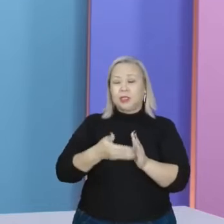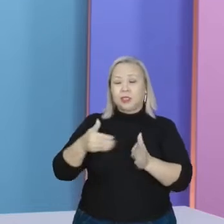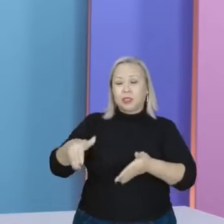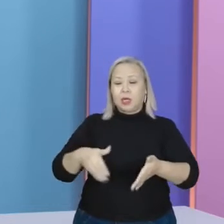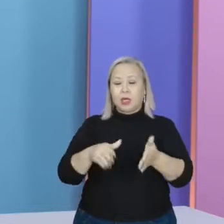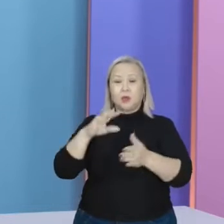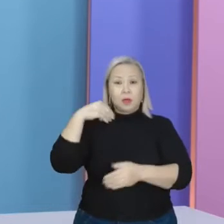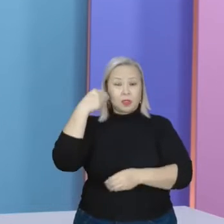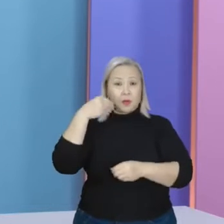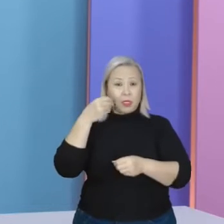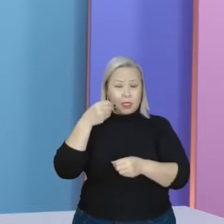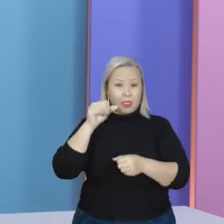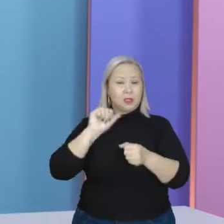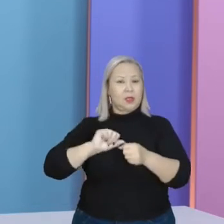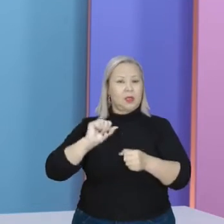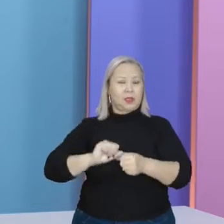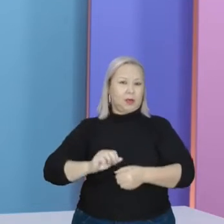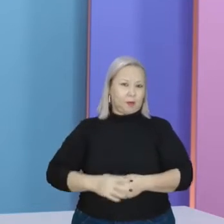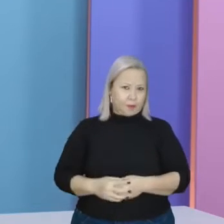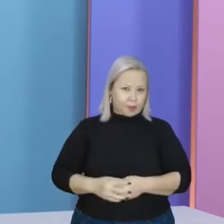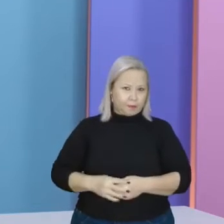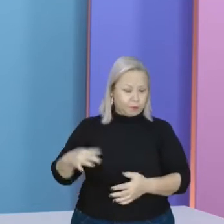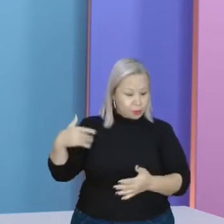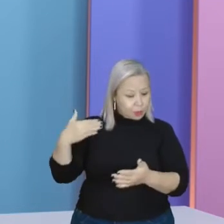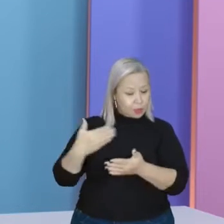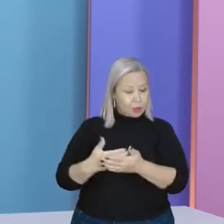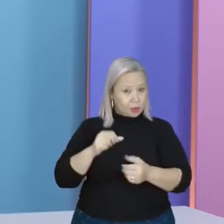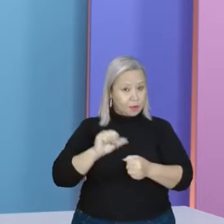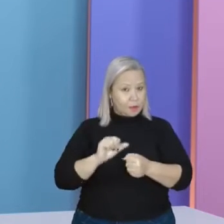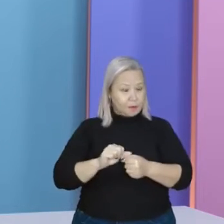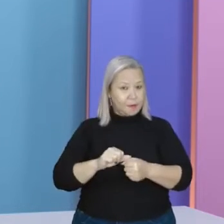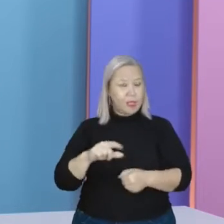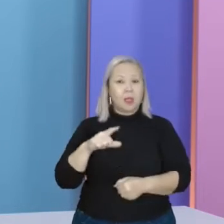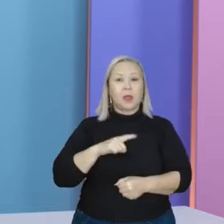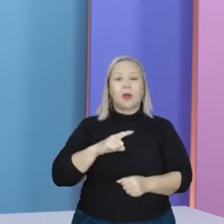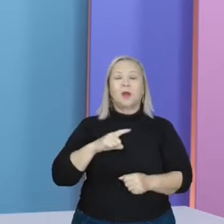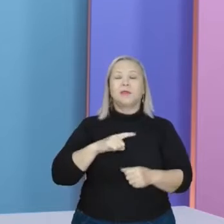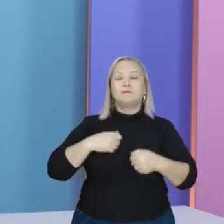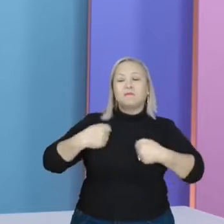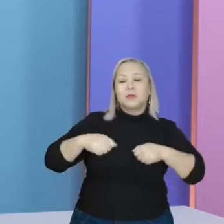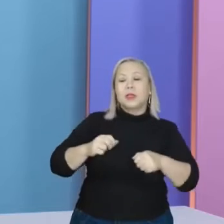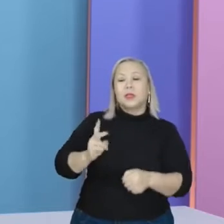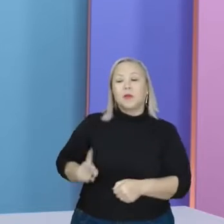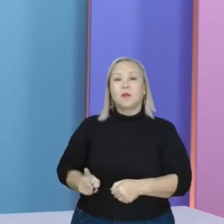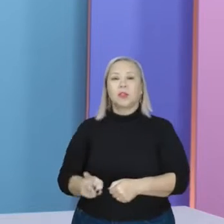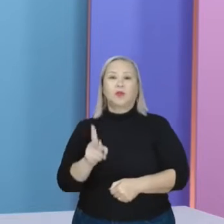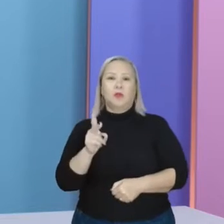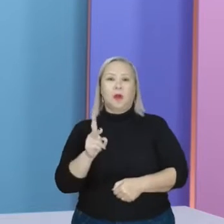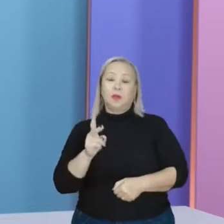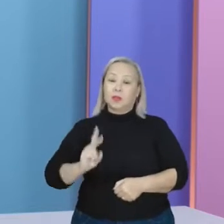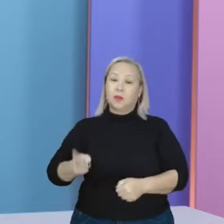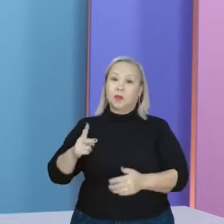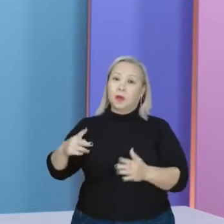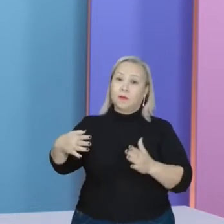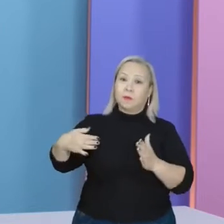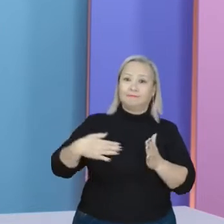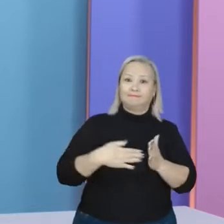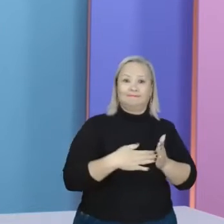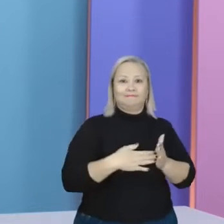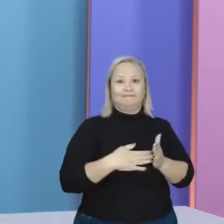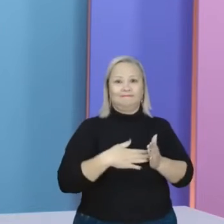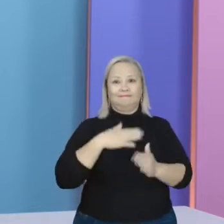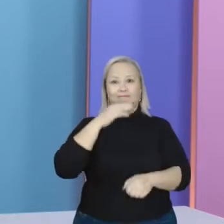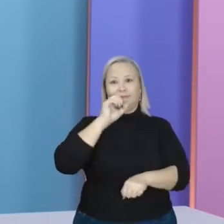vinha sendo feita. Então, a gente teria por fazer uma continuidade. Essa continuidade foi interrompida por um